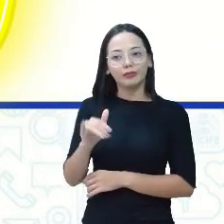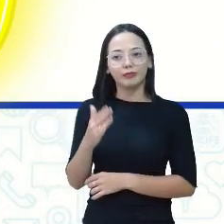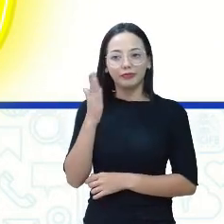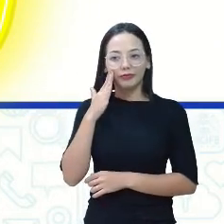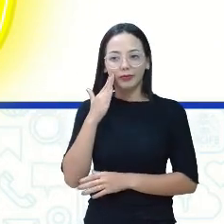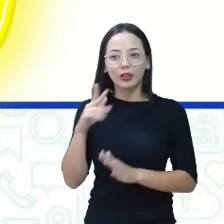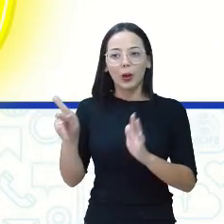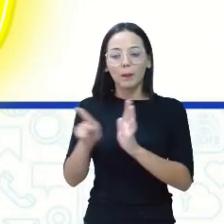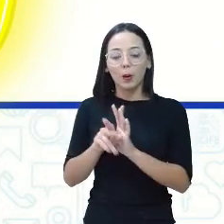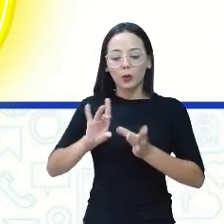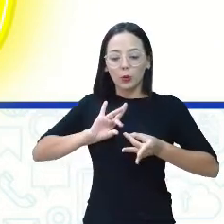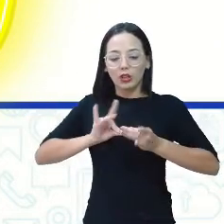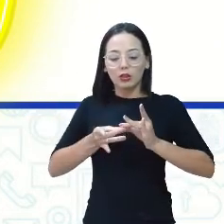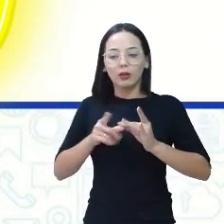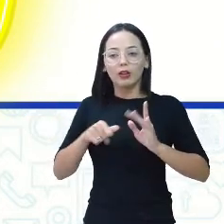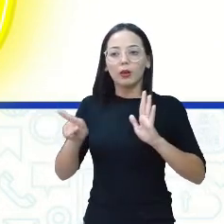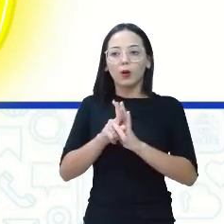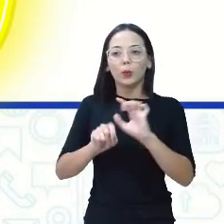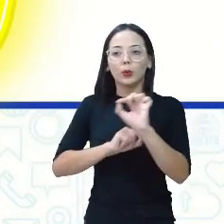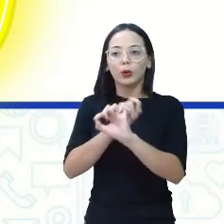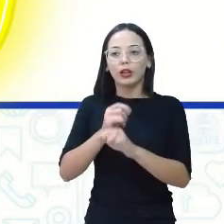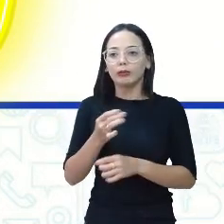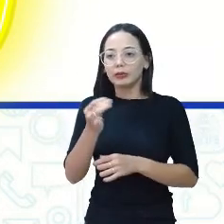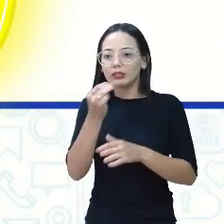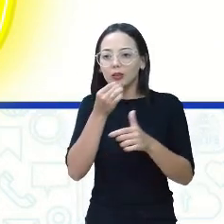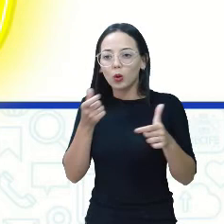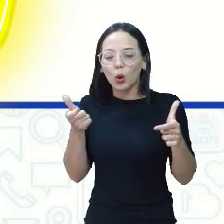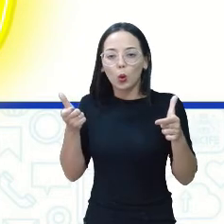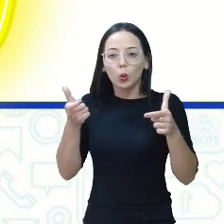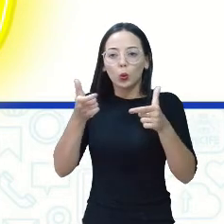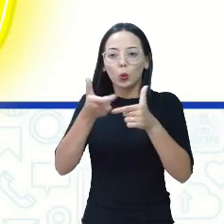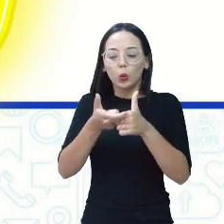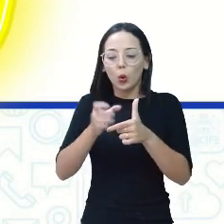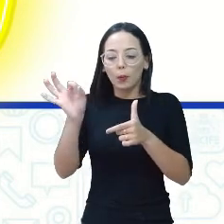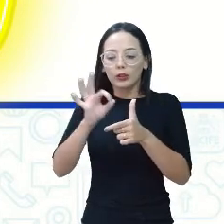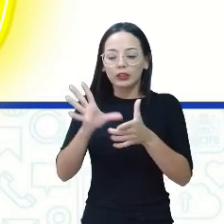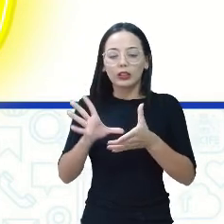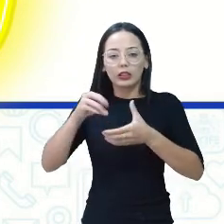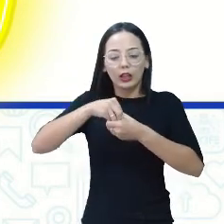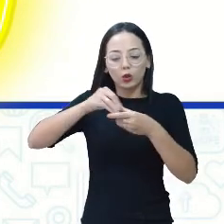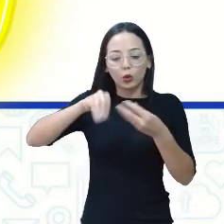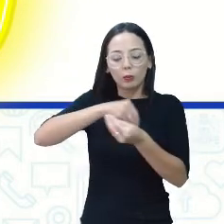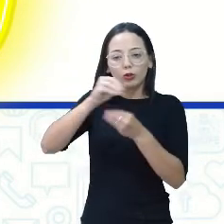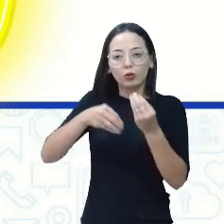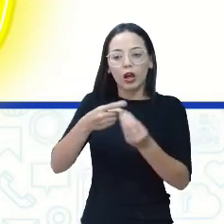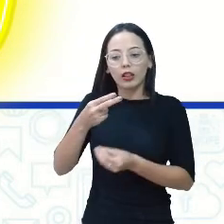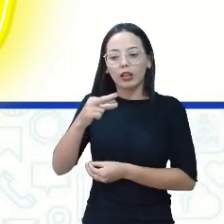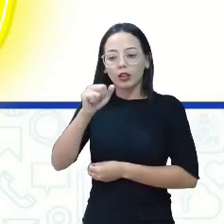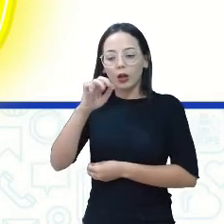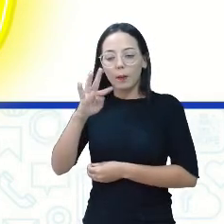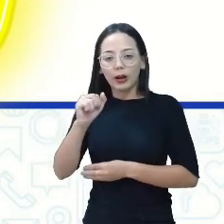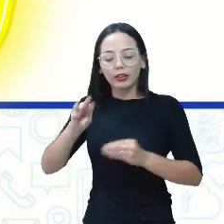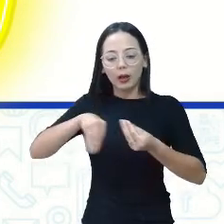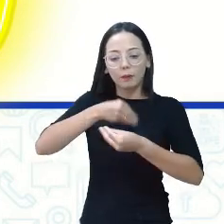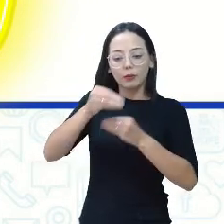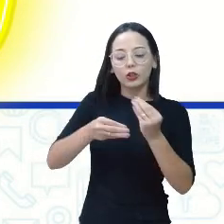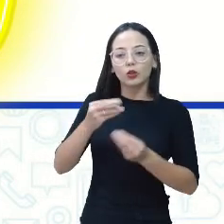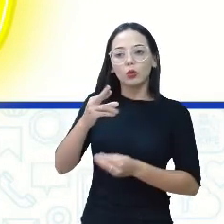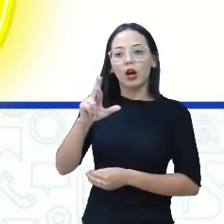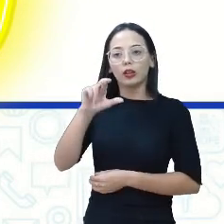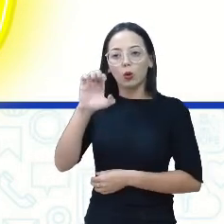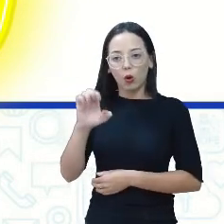cobre e o hormonal. E ele traz uma pequena porcentagem de prata misturada ao cobre. E essa